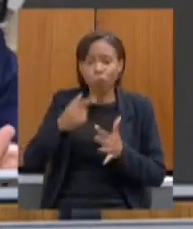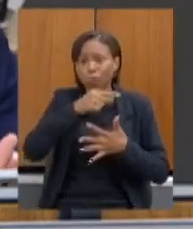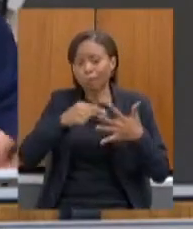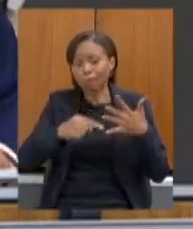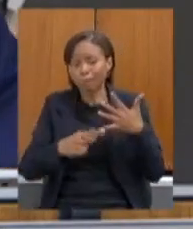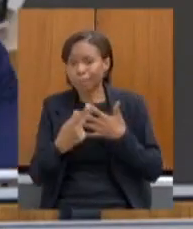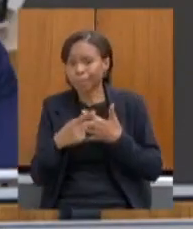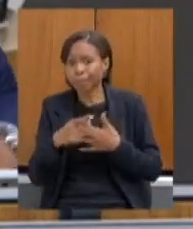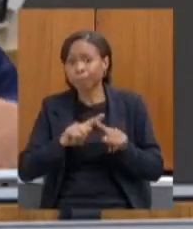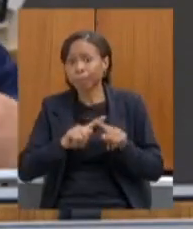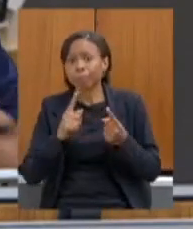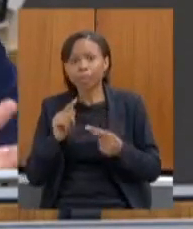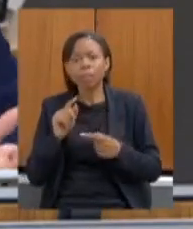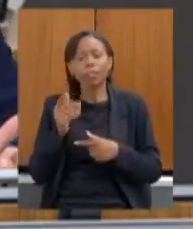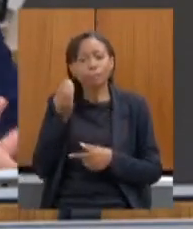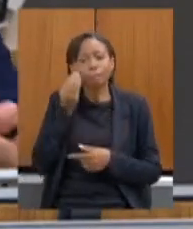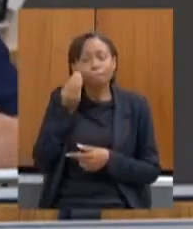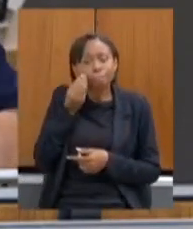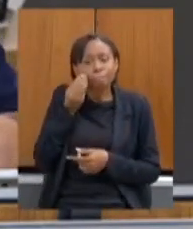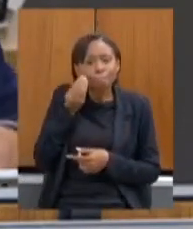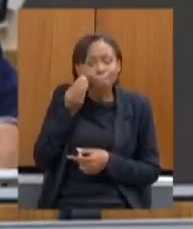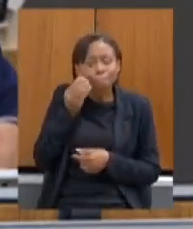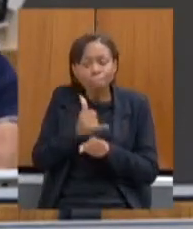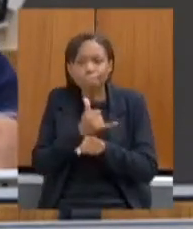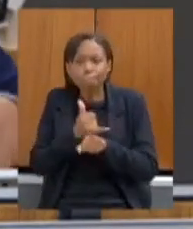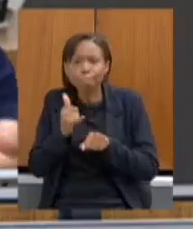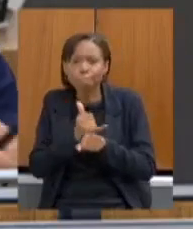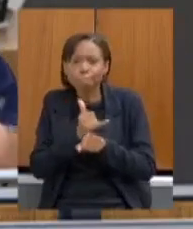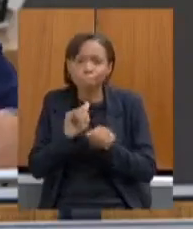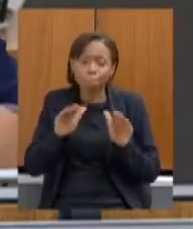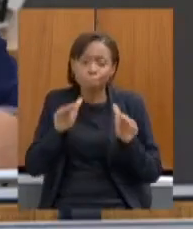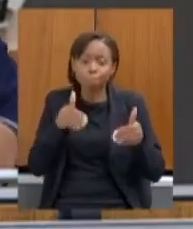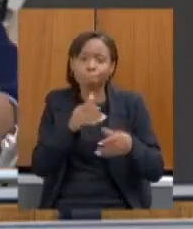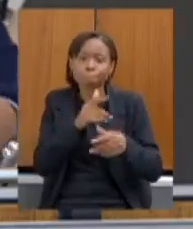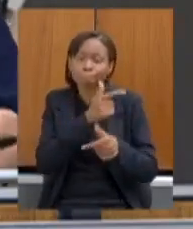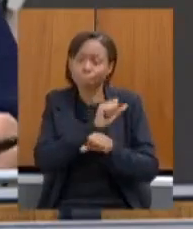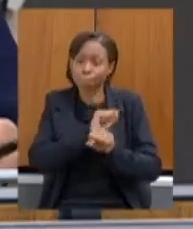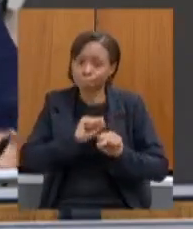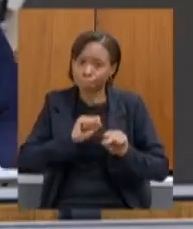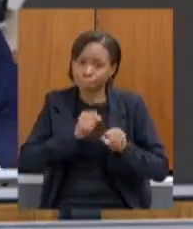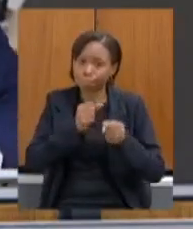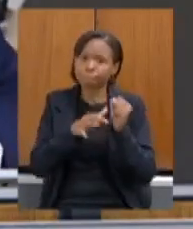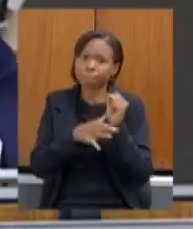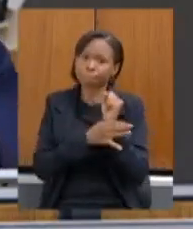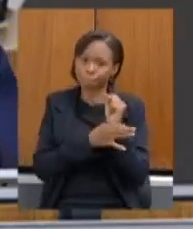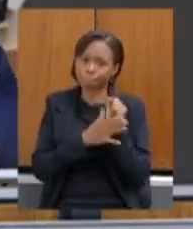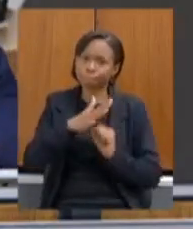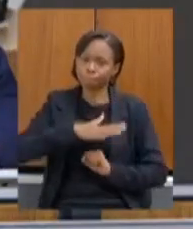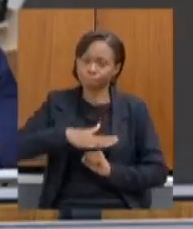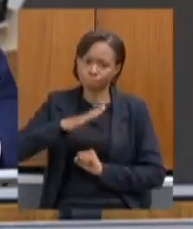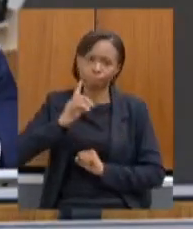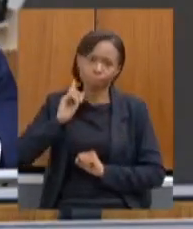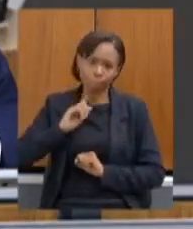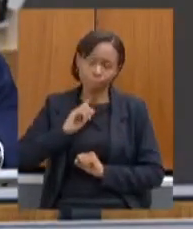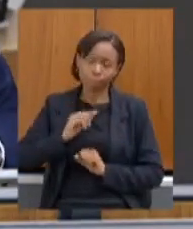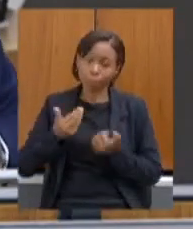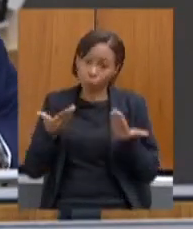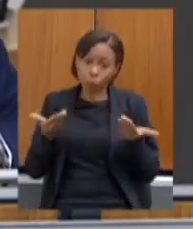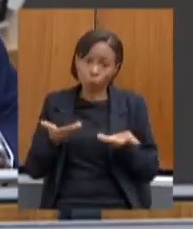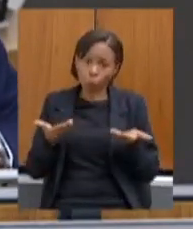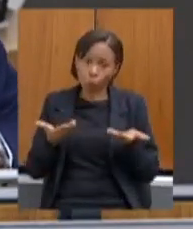encontram soluções e alternativas para a segurança pública do nosso Estado, que nos coloca hoje na condição de um dos melhores Estados,